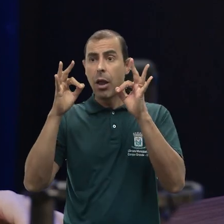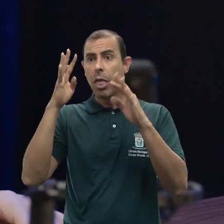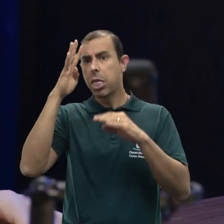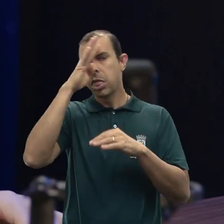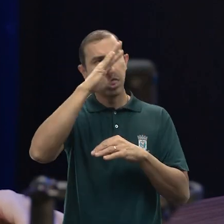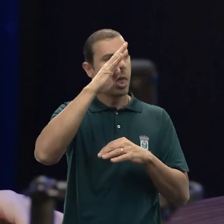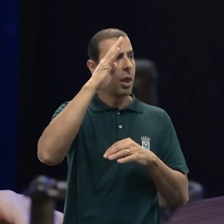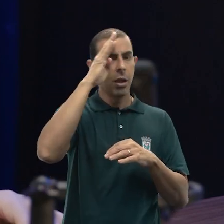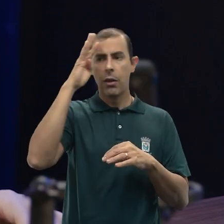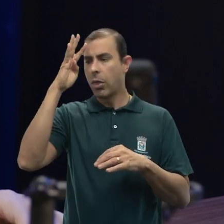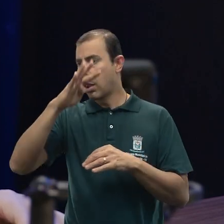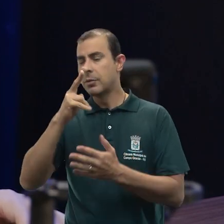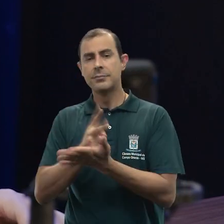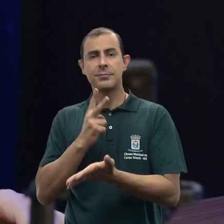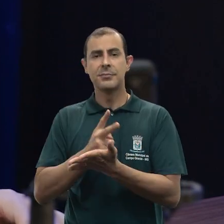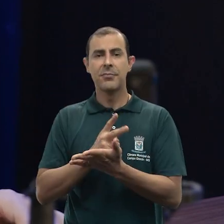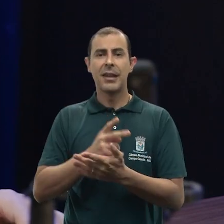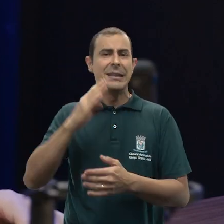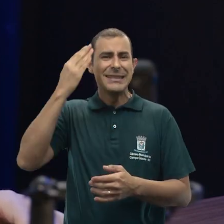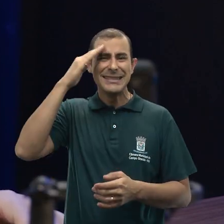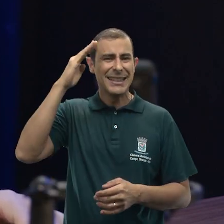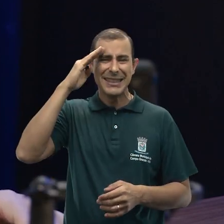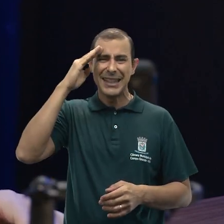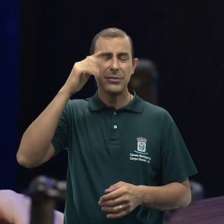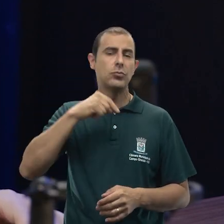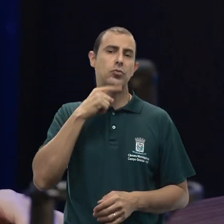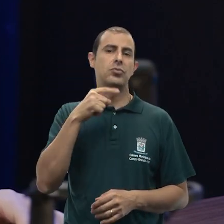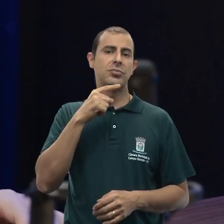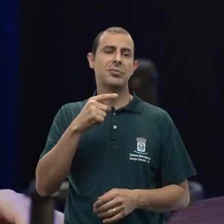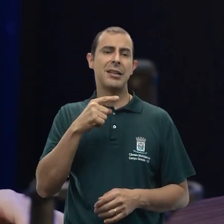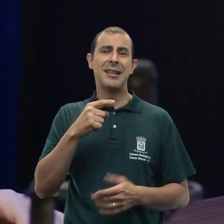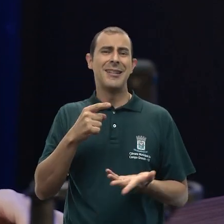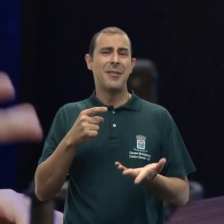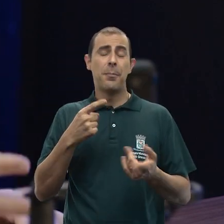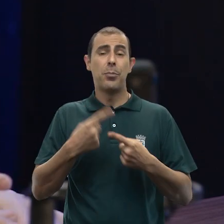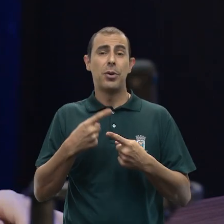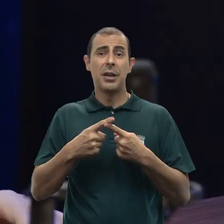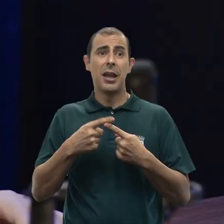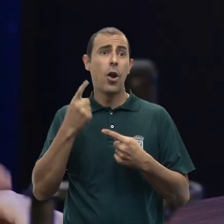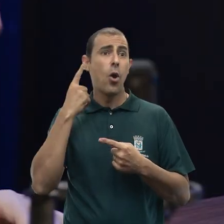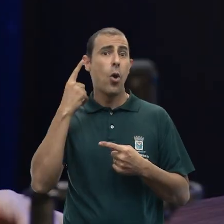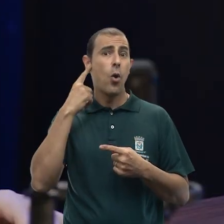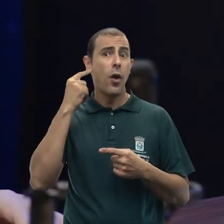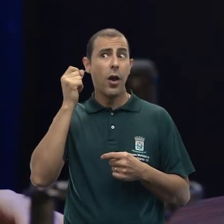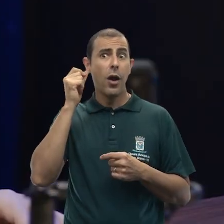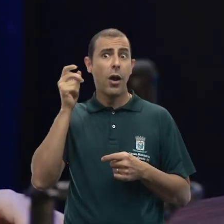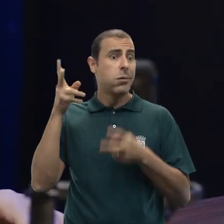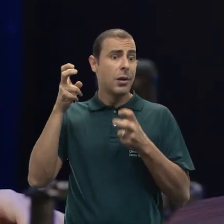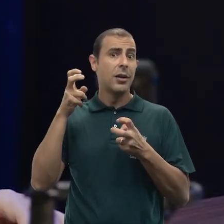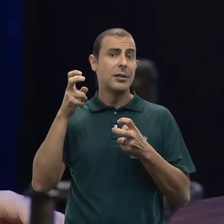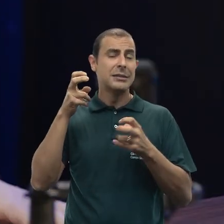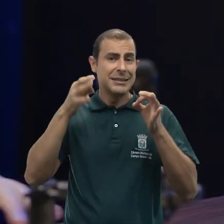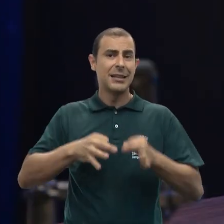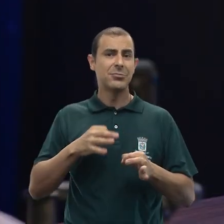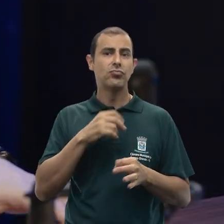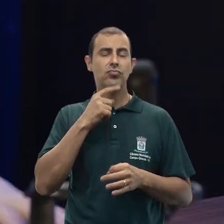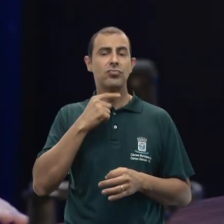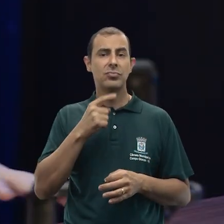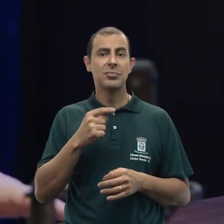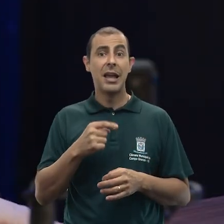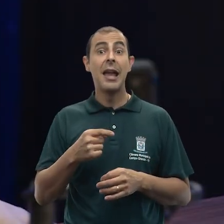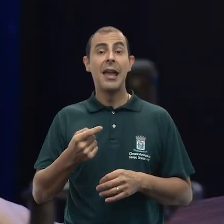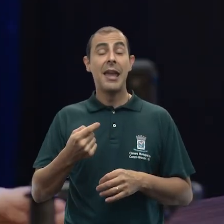professores, eu tinha dificuldade para compreender o básico, porque às vezes eu não ouvia direito.